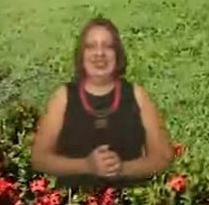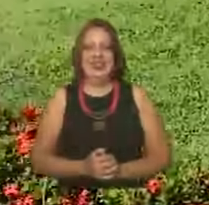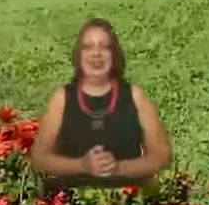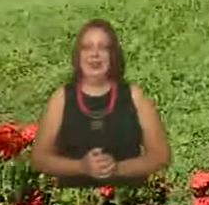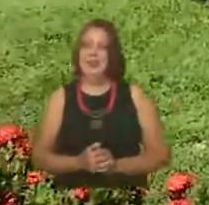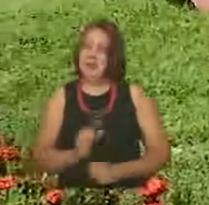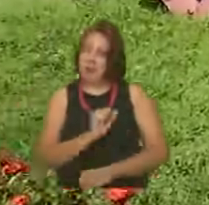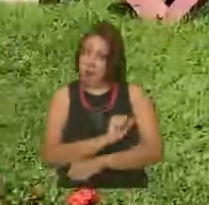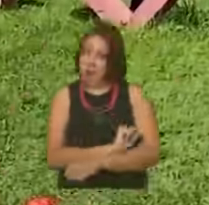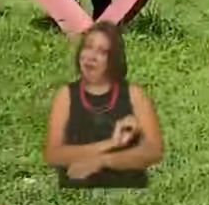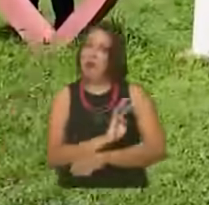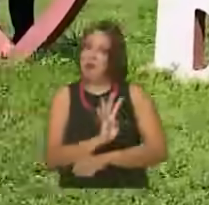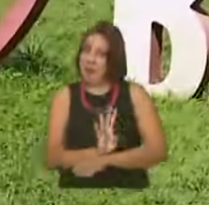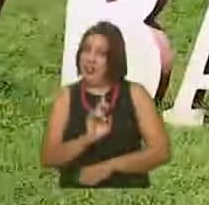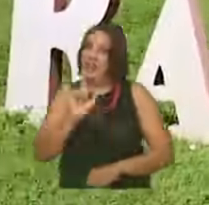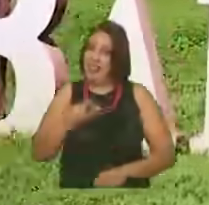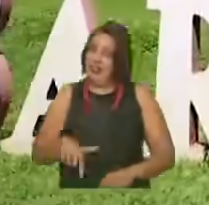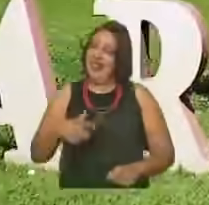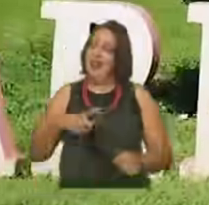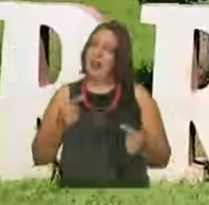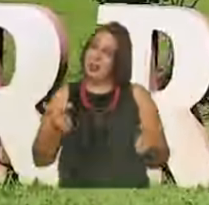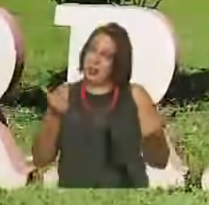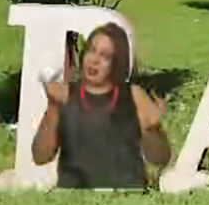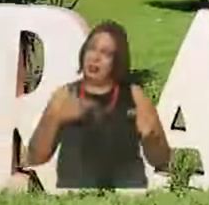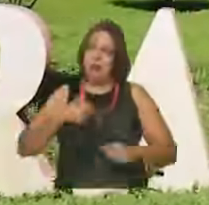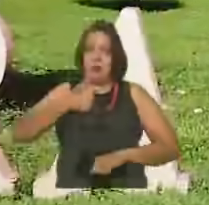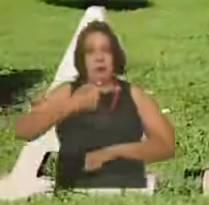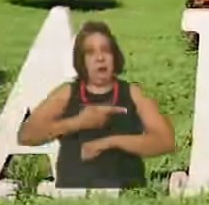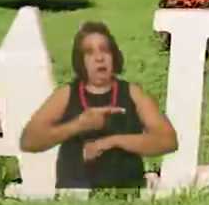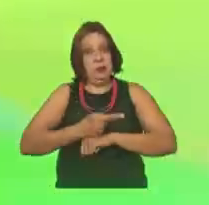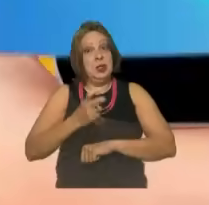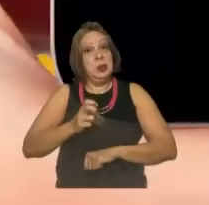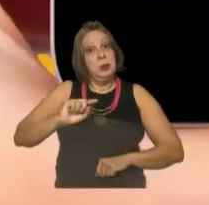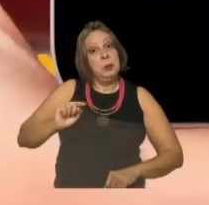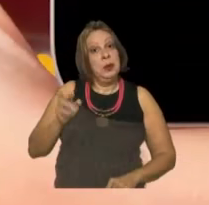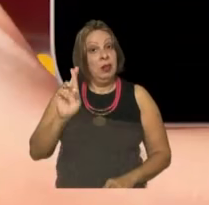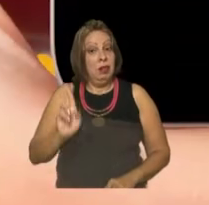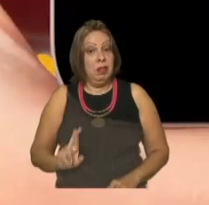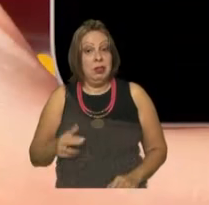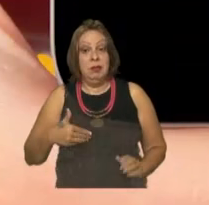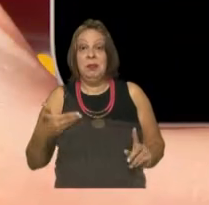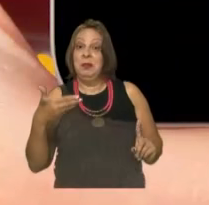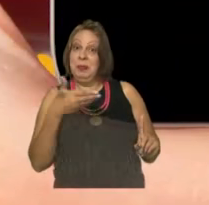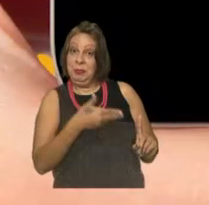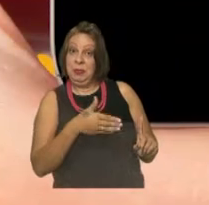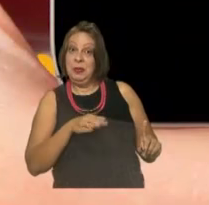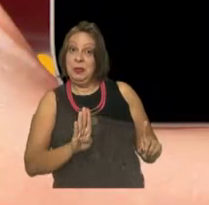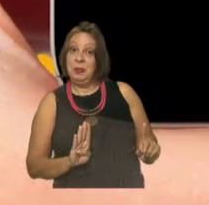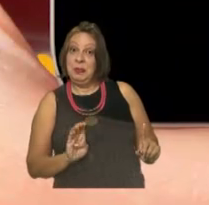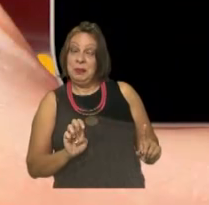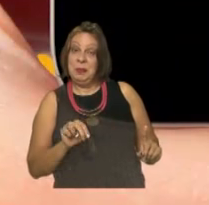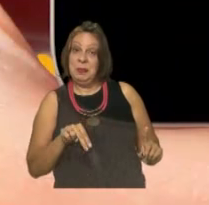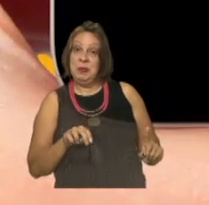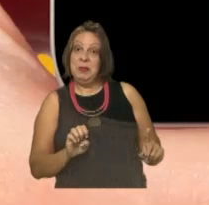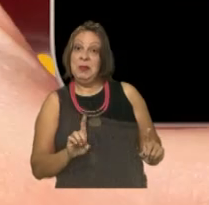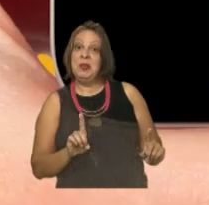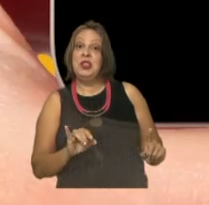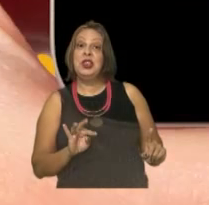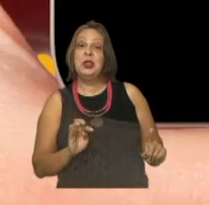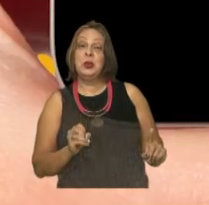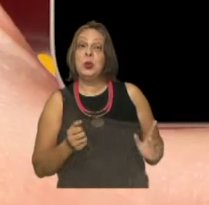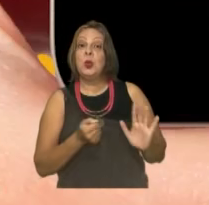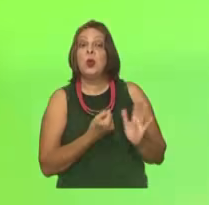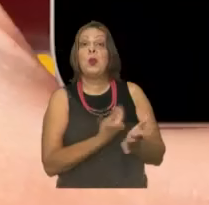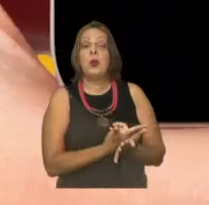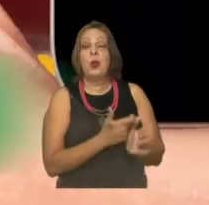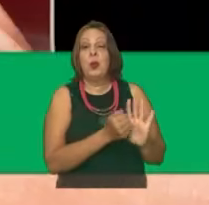Barra dos Coqueiros é a cidade pé quente do Cajucap e o primeiro prêmio, R$5.000, saiu para o senhor Benedito, ele que adquiriu pelo aplicativo. Olha